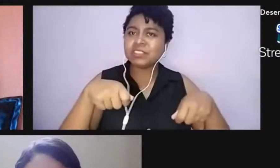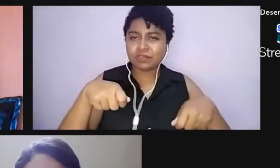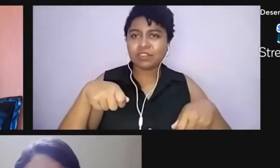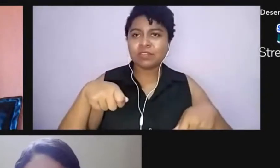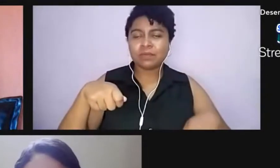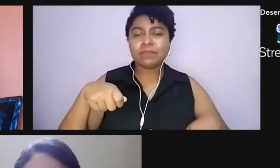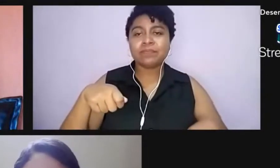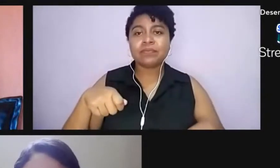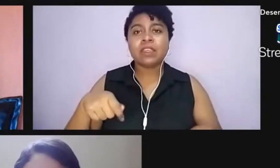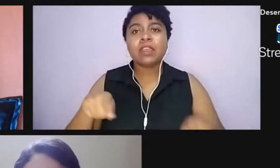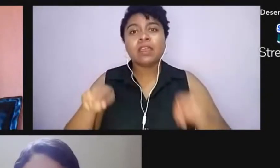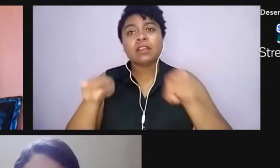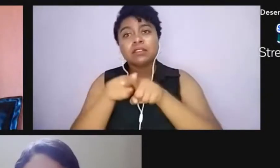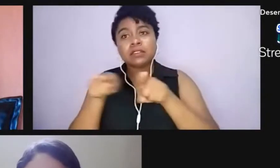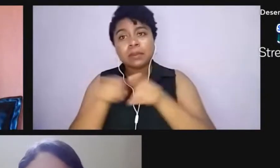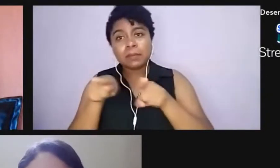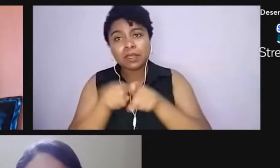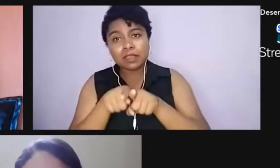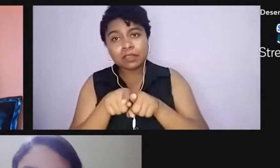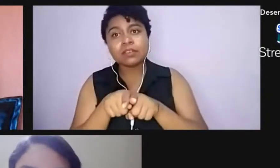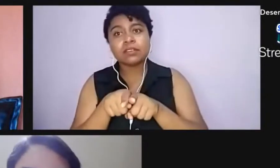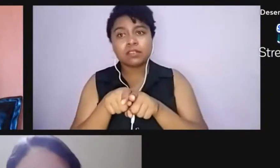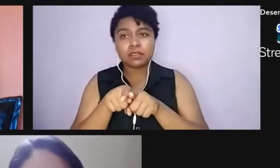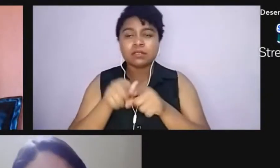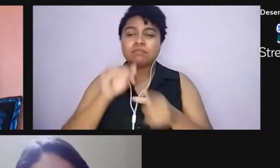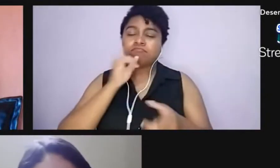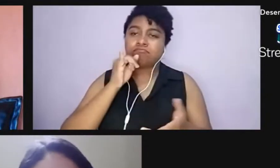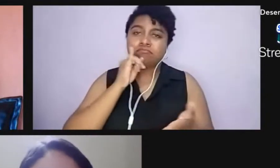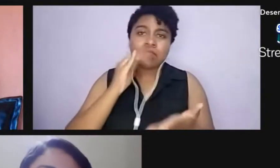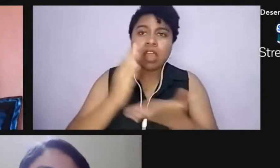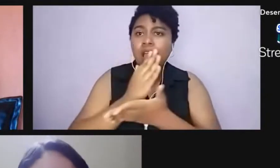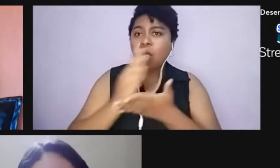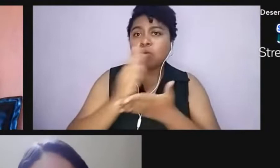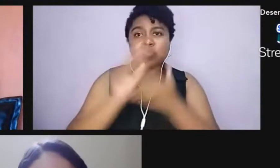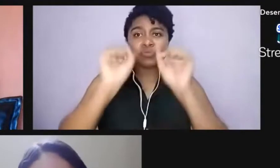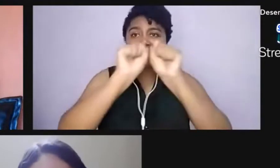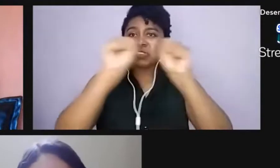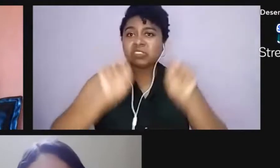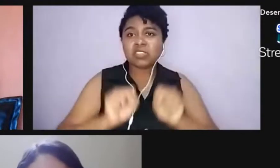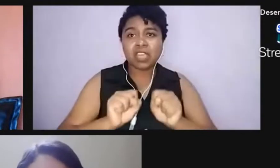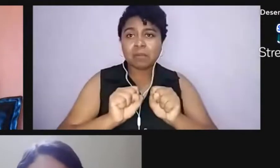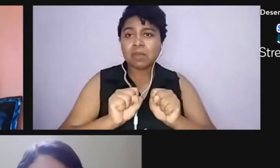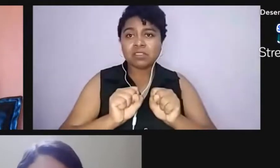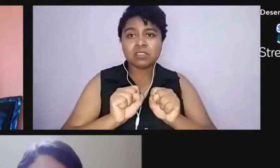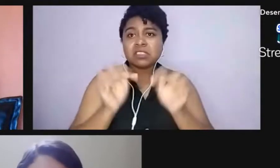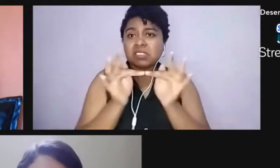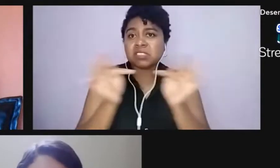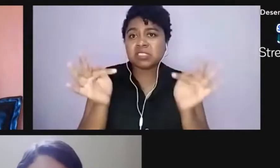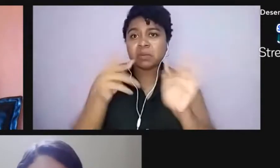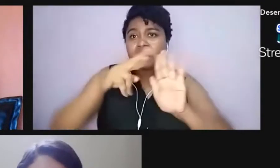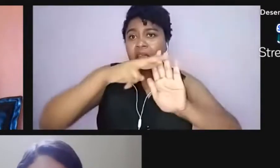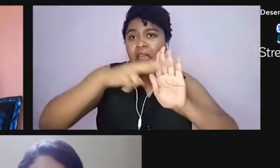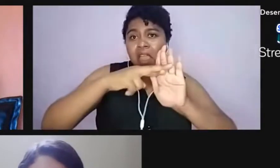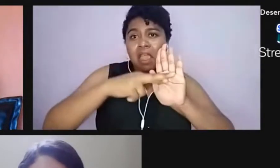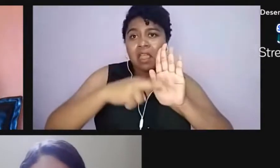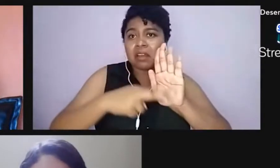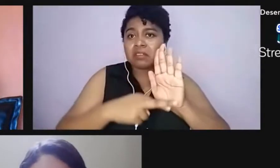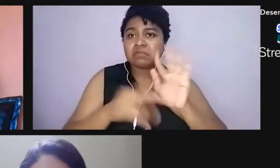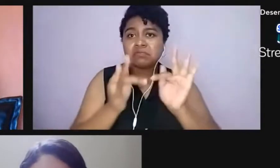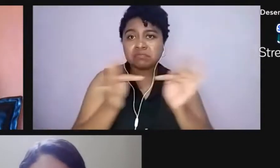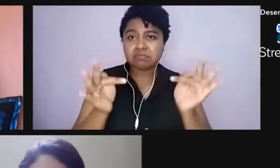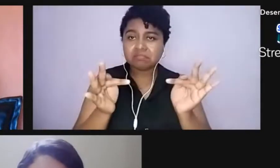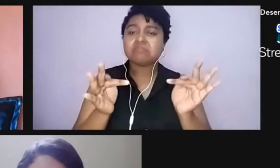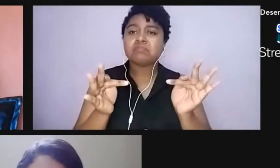que trazem sistemas de apenas uma página, em que as regras são muito mais simplificadas e poderiam